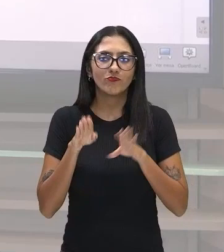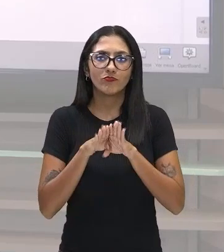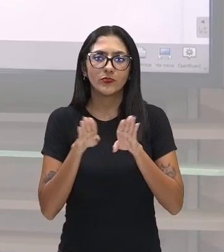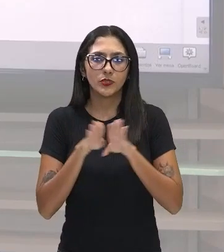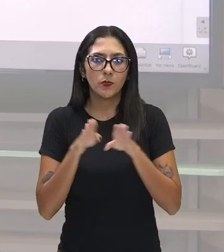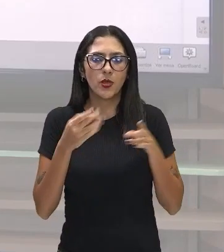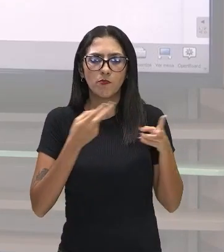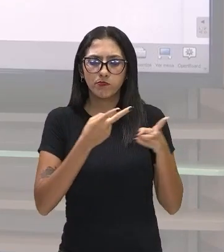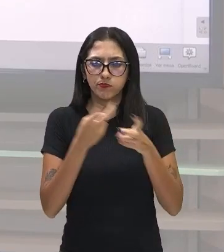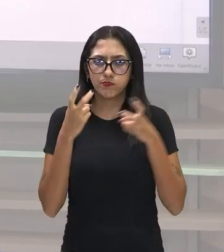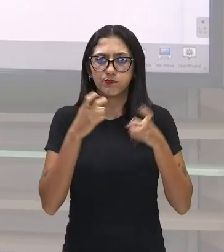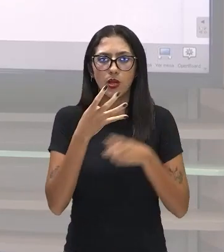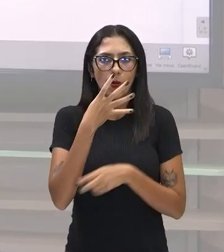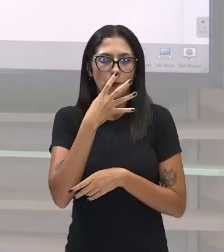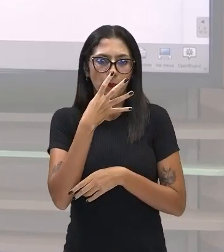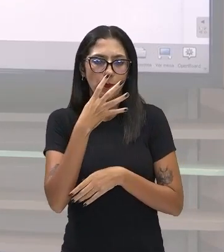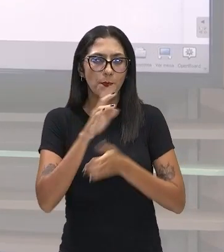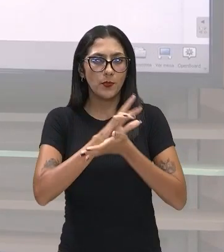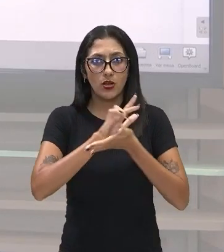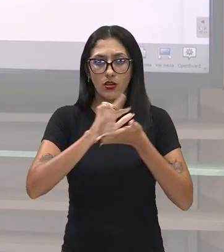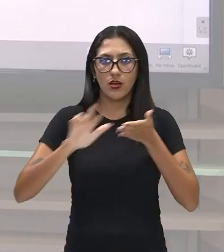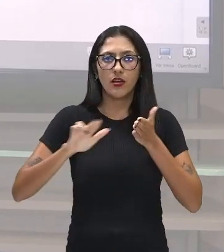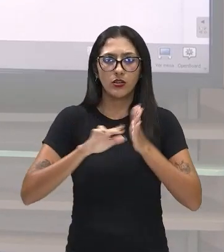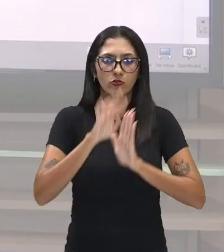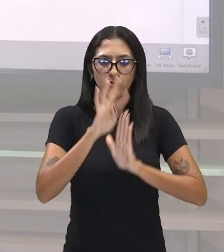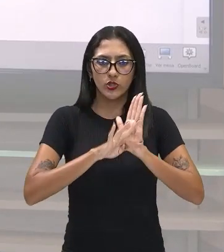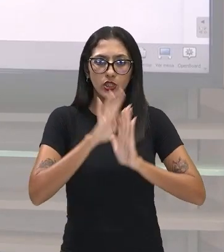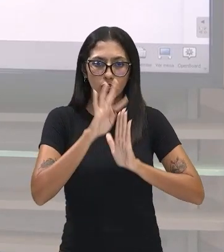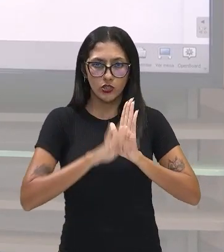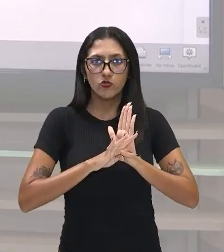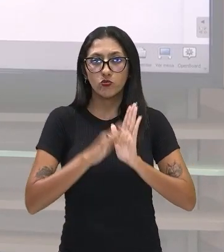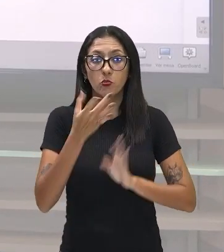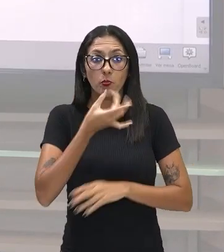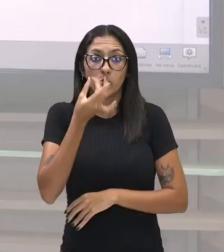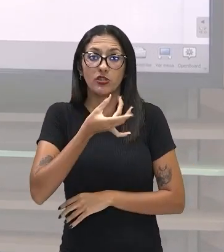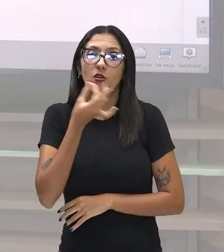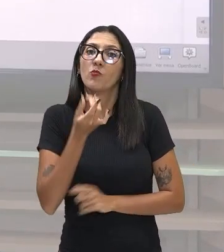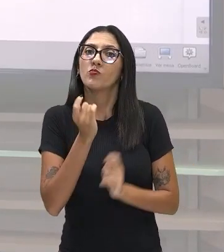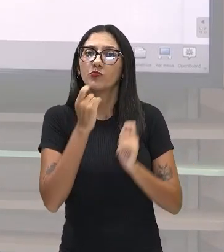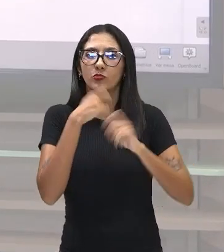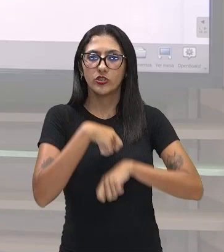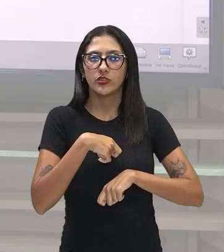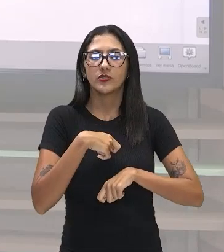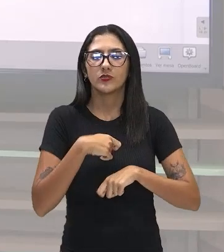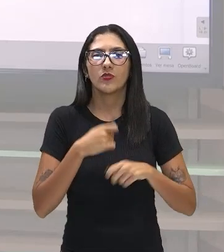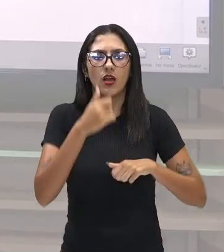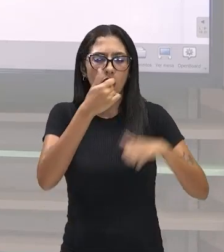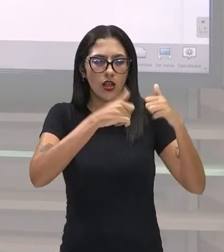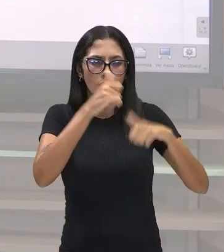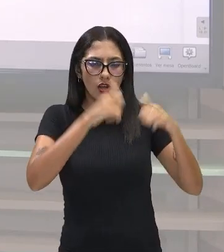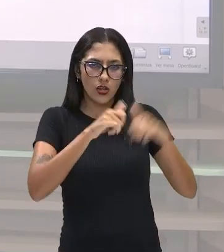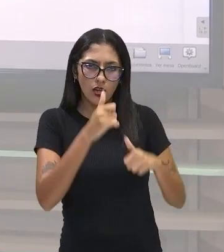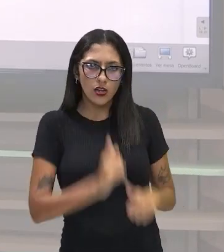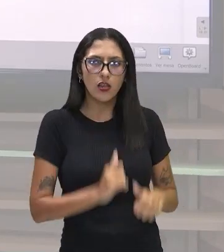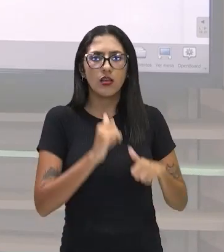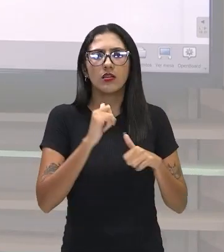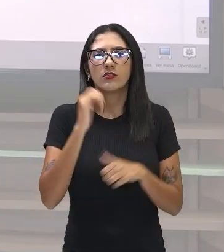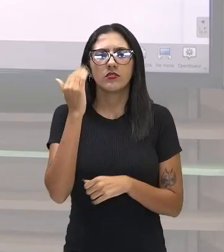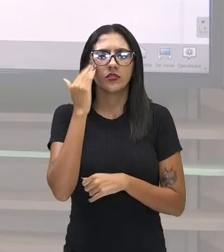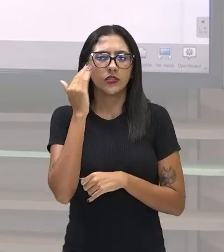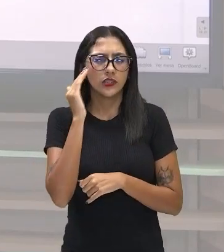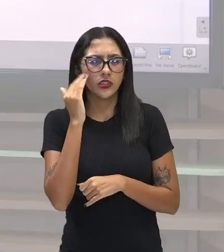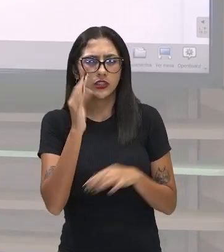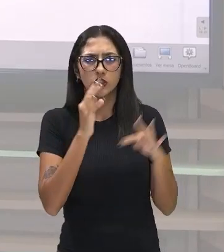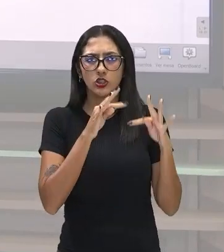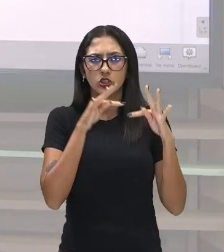uma apreciação desses textos, né, de modo crítico. Né? Analisando, compreendendo, entendendo